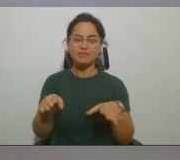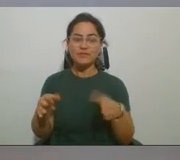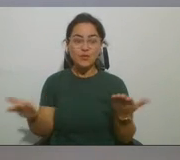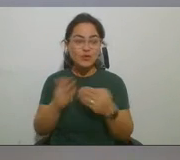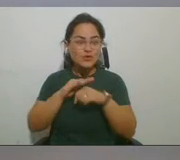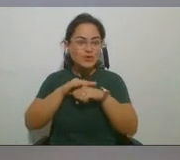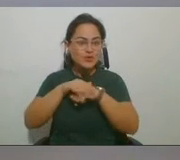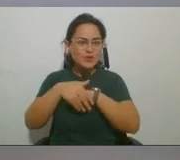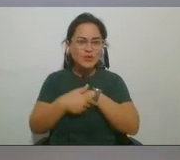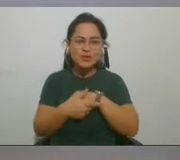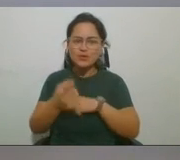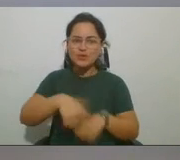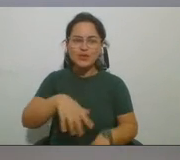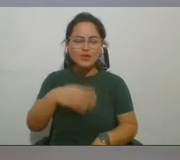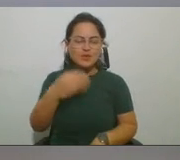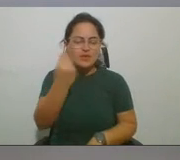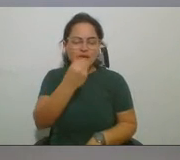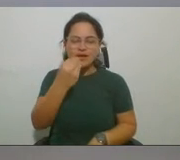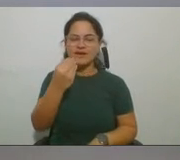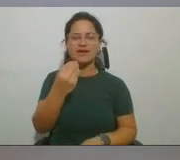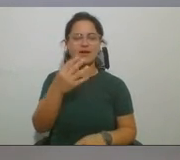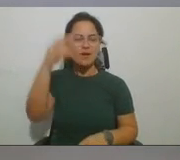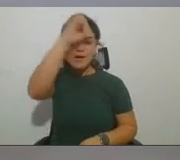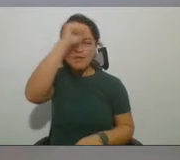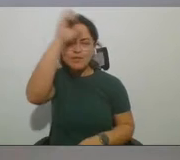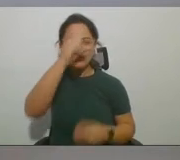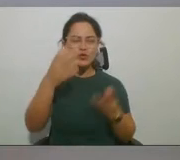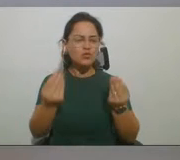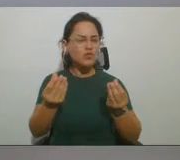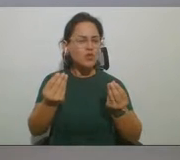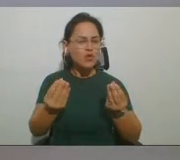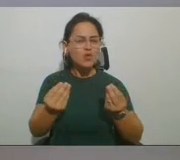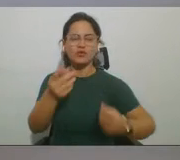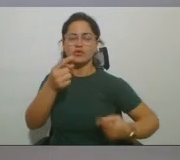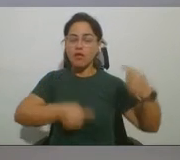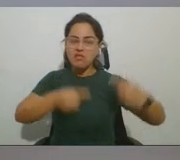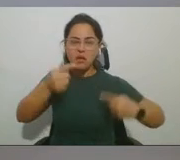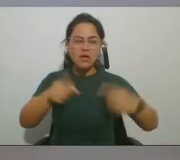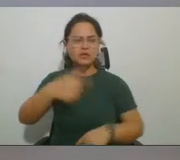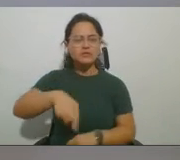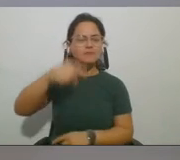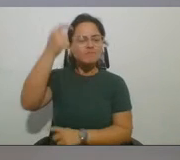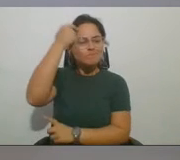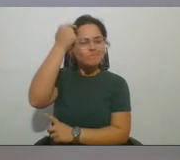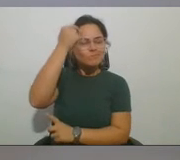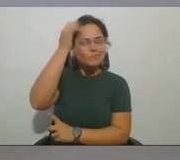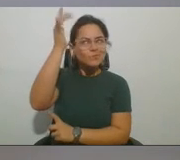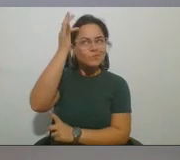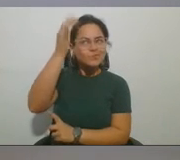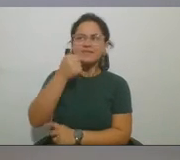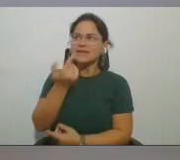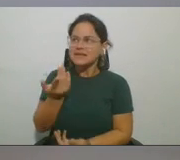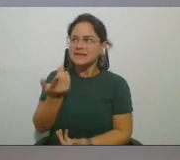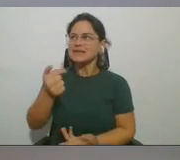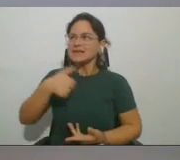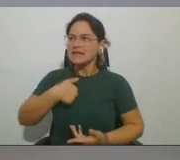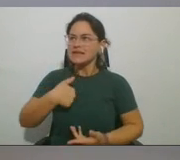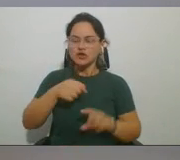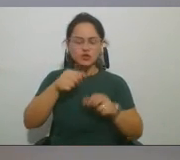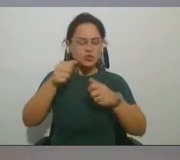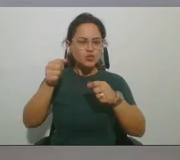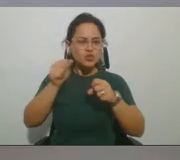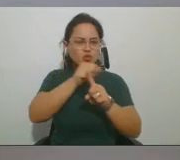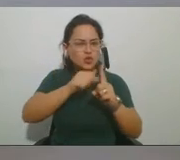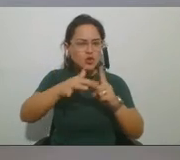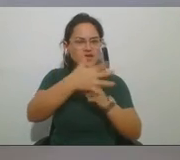muito profícua, né, com debates que nos fazem pensar o lugar em que ocupamos em nossa sociedade,